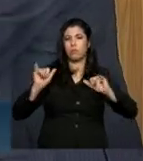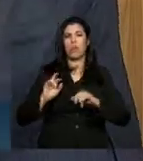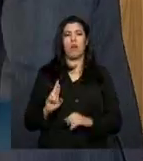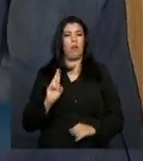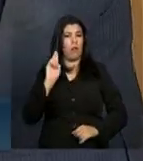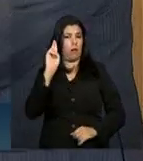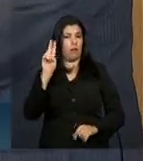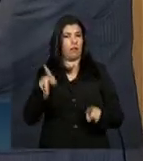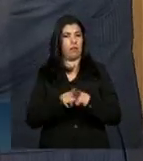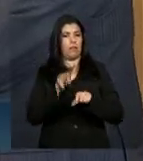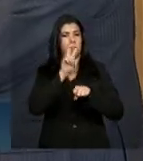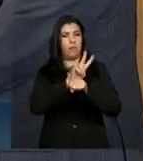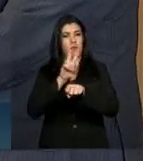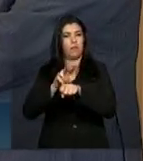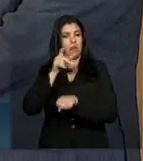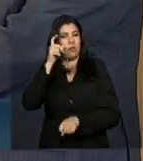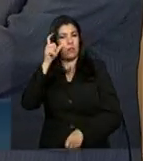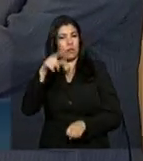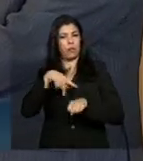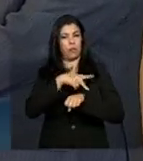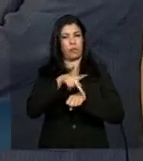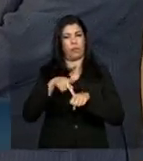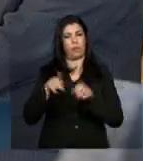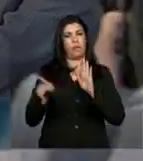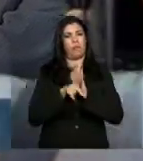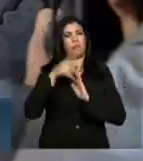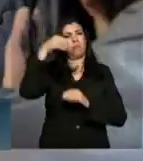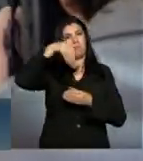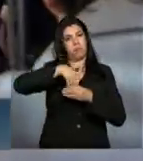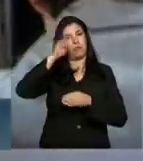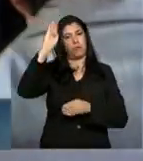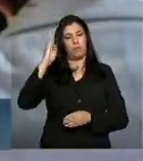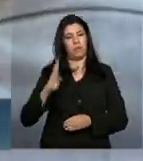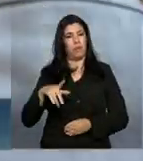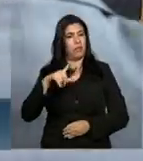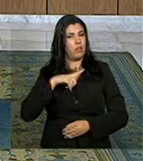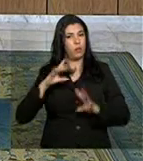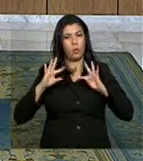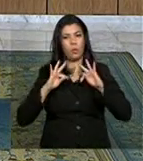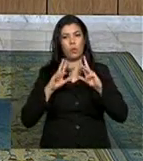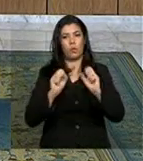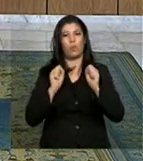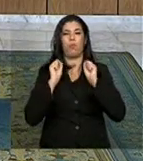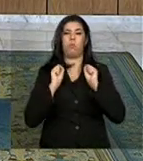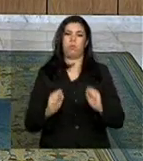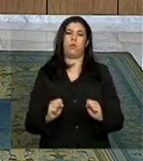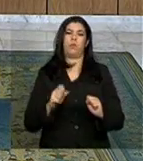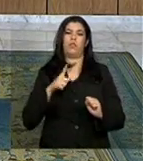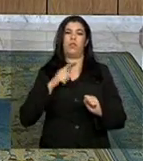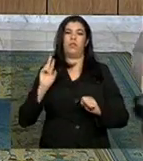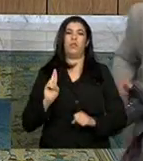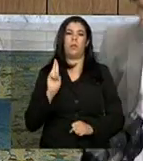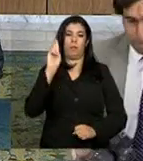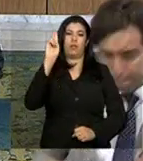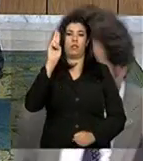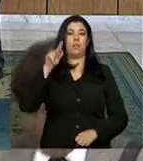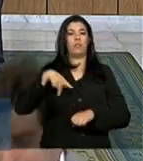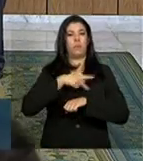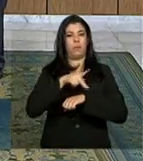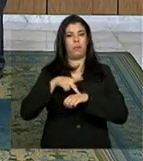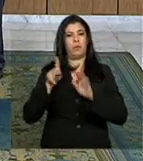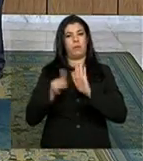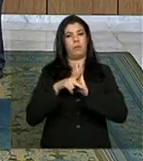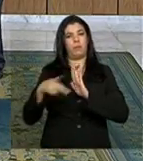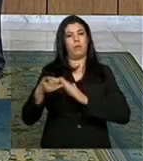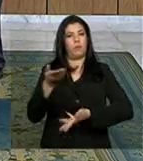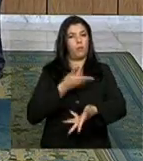e defender os interesses de seus países no Brasil. Eles detêm plenos poderes para representar o seu país e, em geral, para